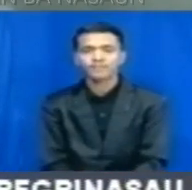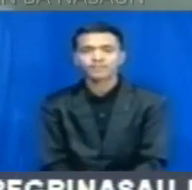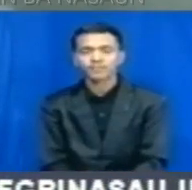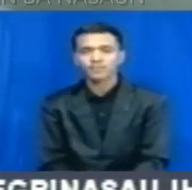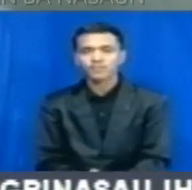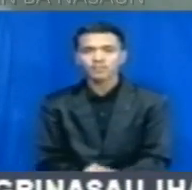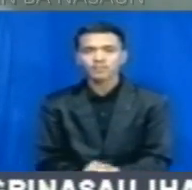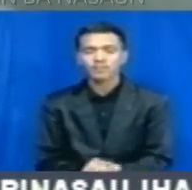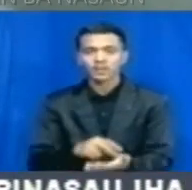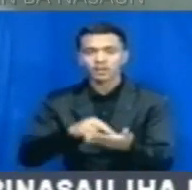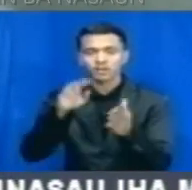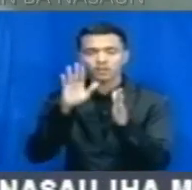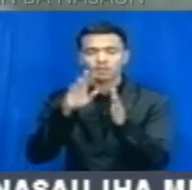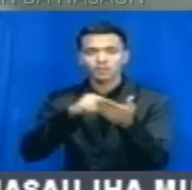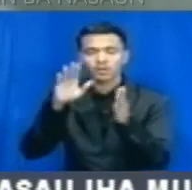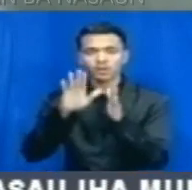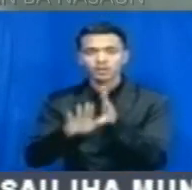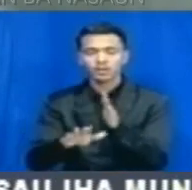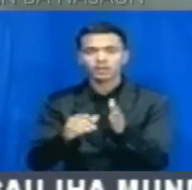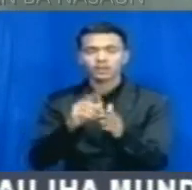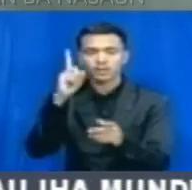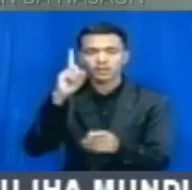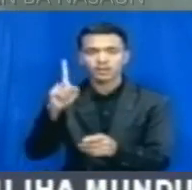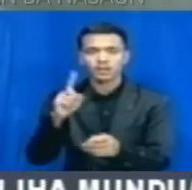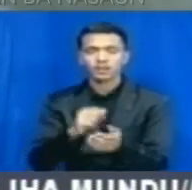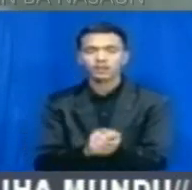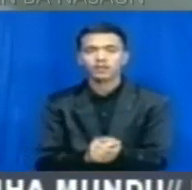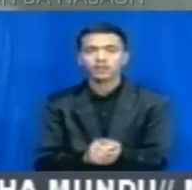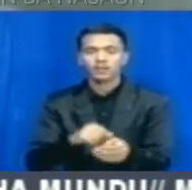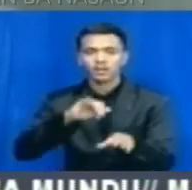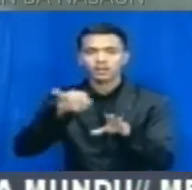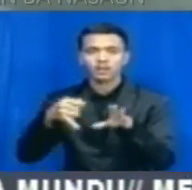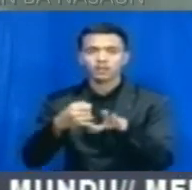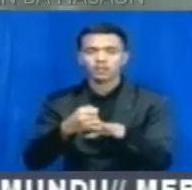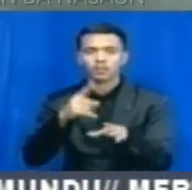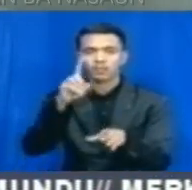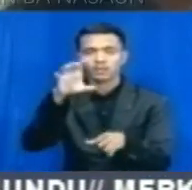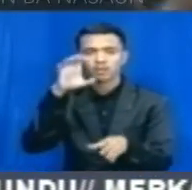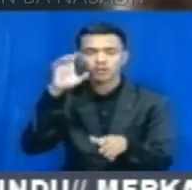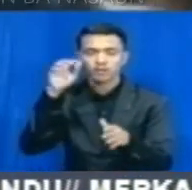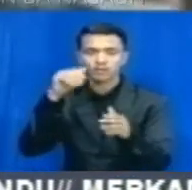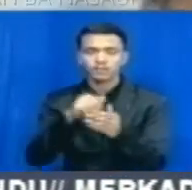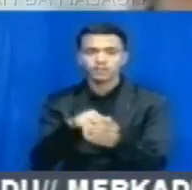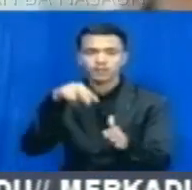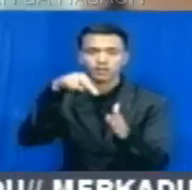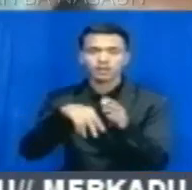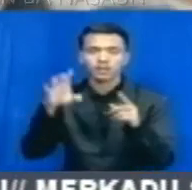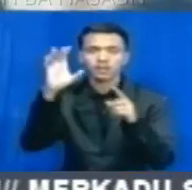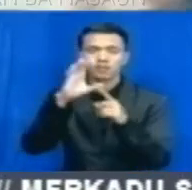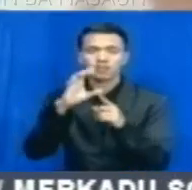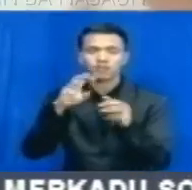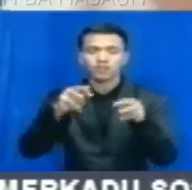ma pane emala dumarat ne se ene area numero so ida de ne por volta de sen mai craik. Entretanto Chefe